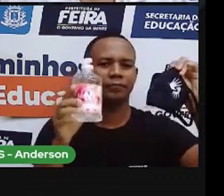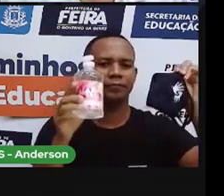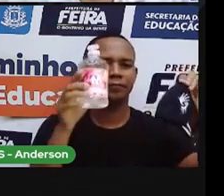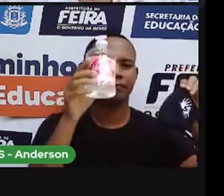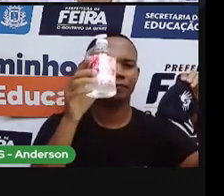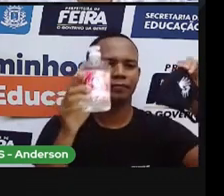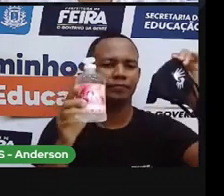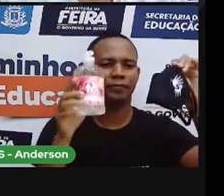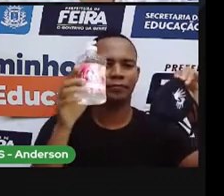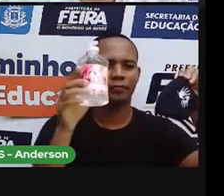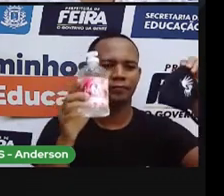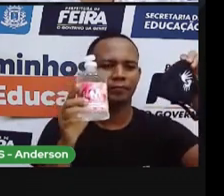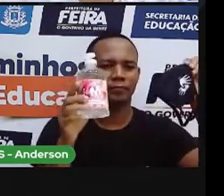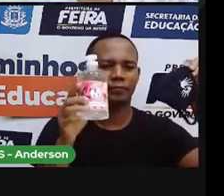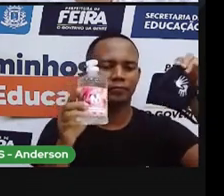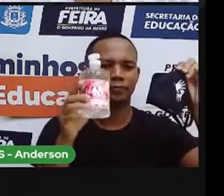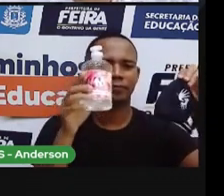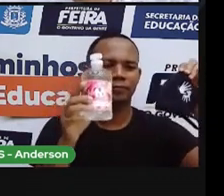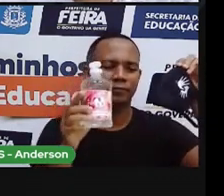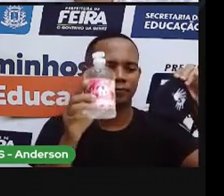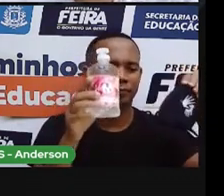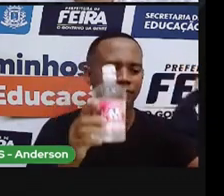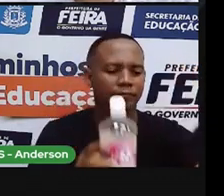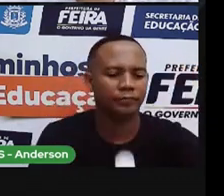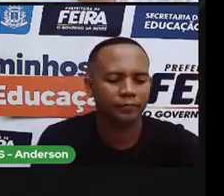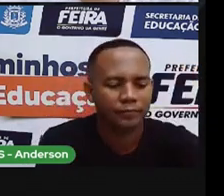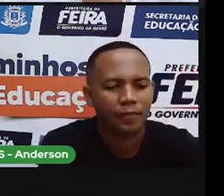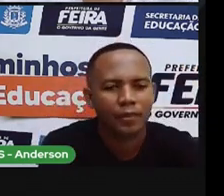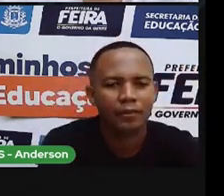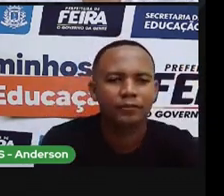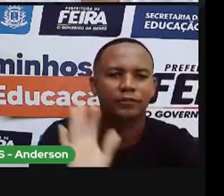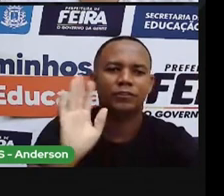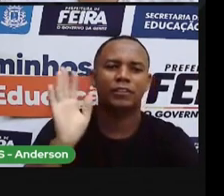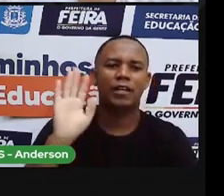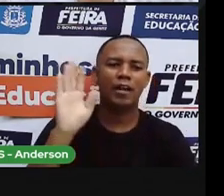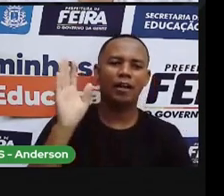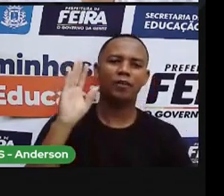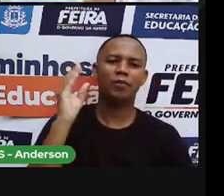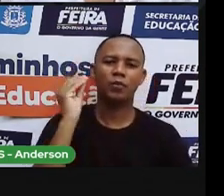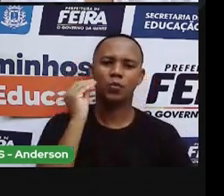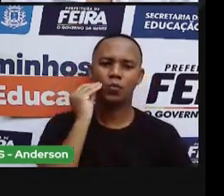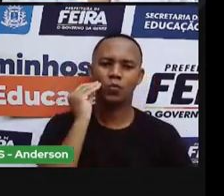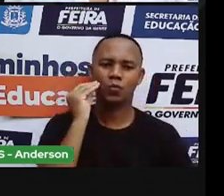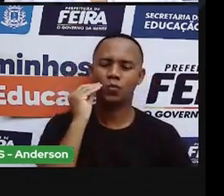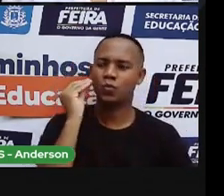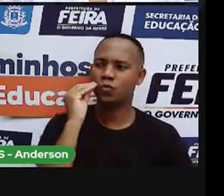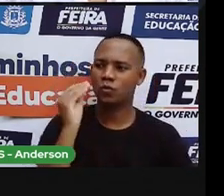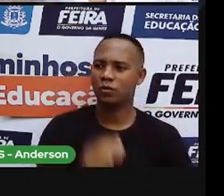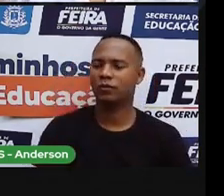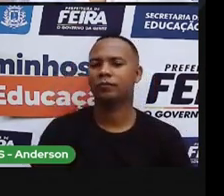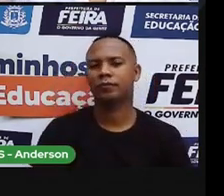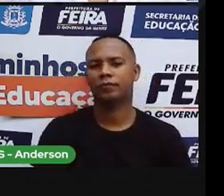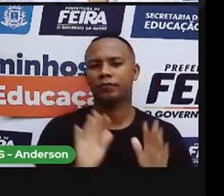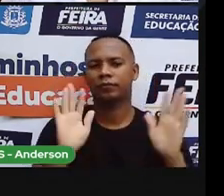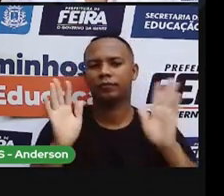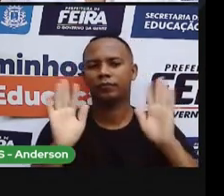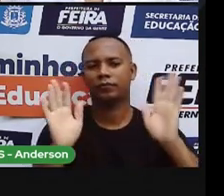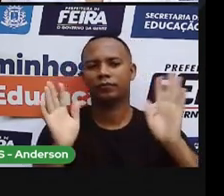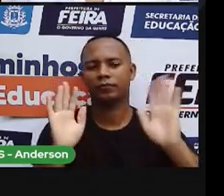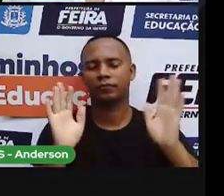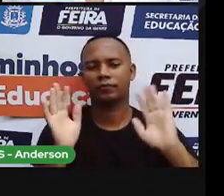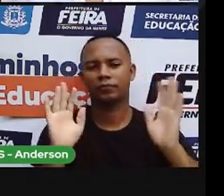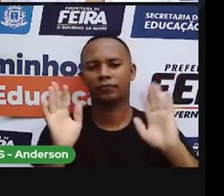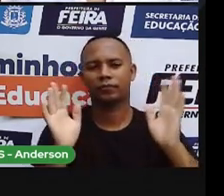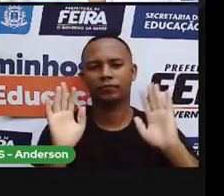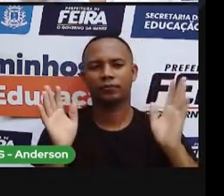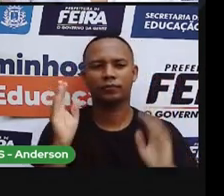Usar máscara. Fiquem bem guardadinhos aí, tá? A Pró Maria tá com muita saudade de vocês,